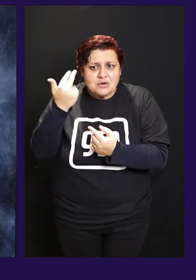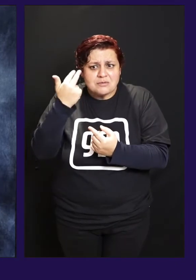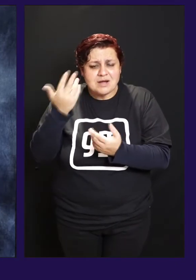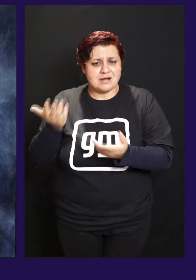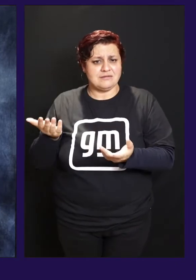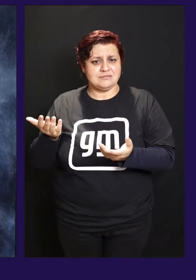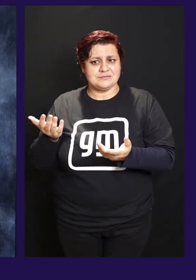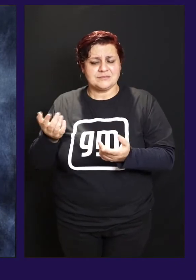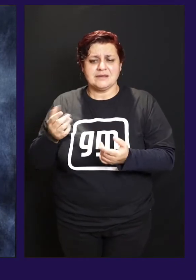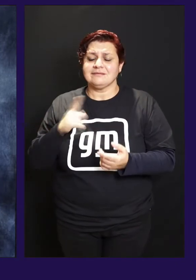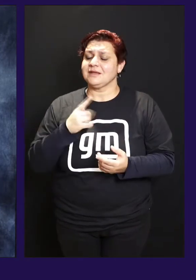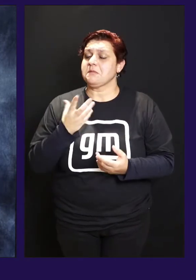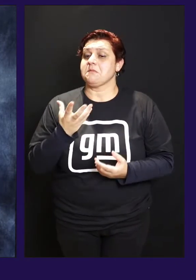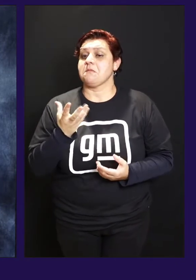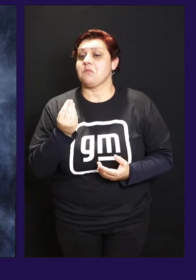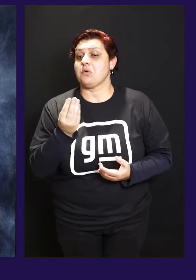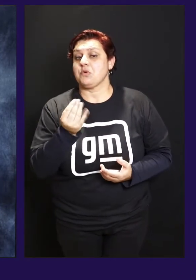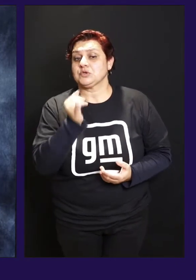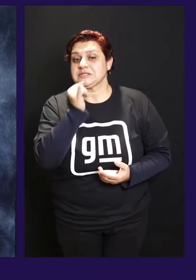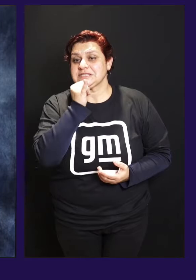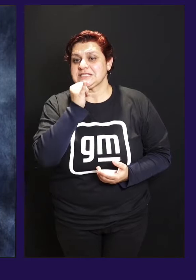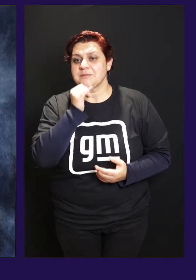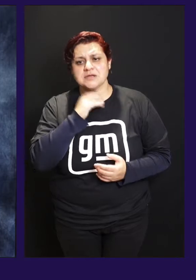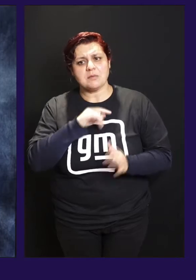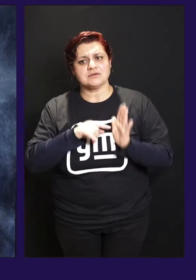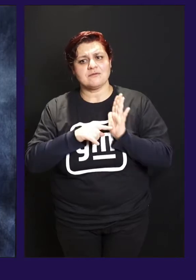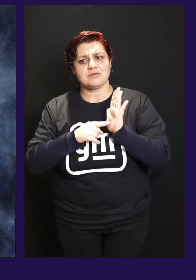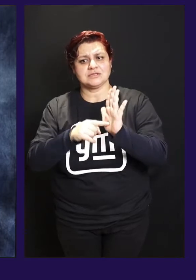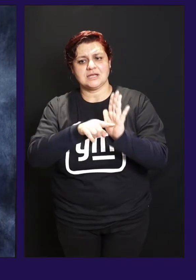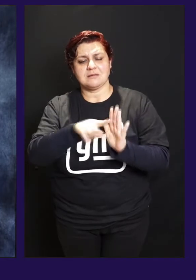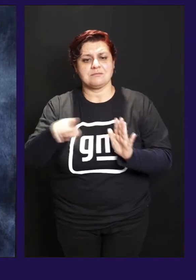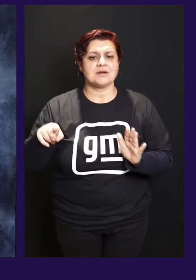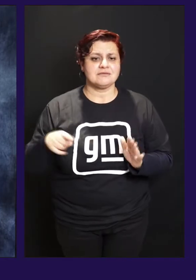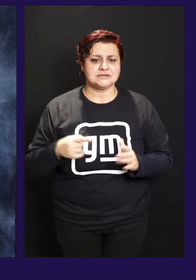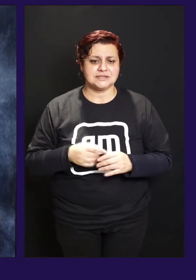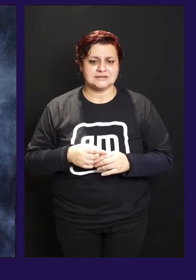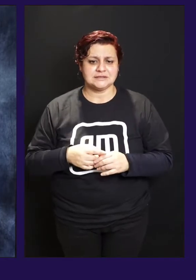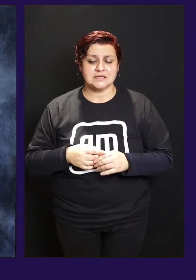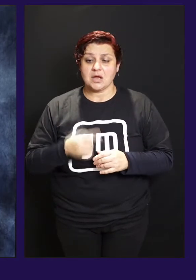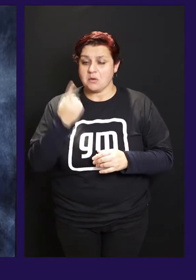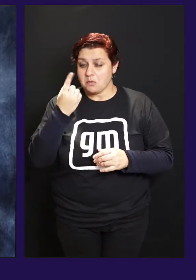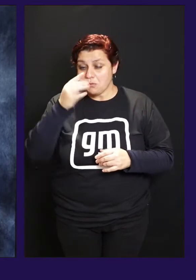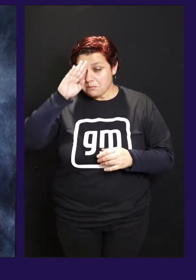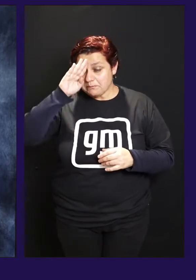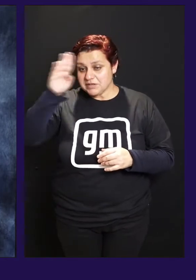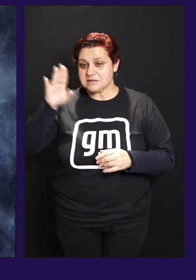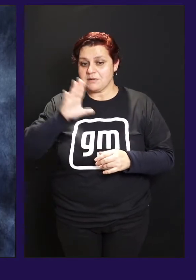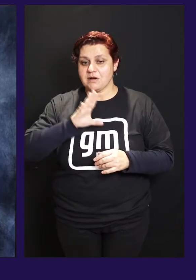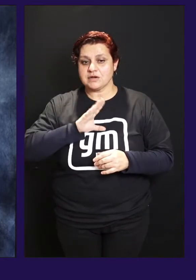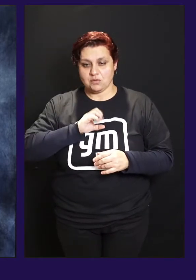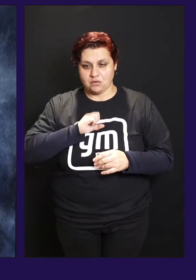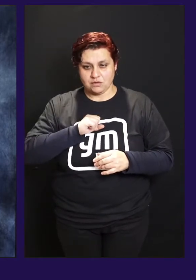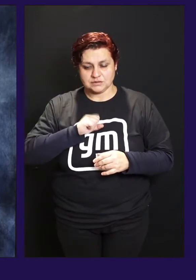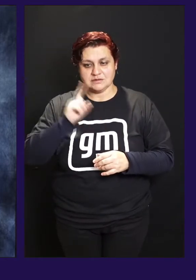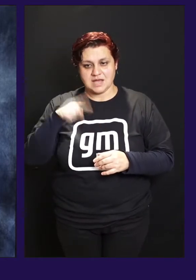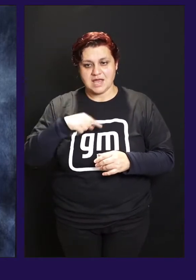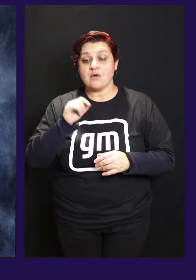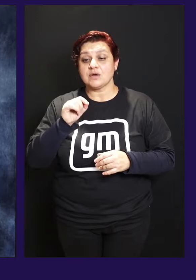do rabo do dinossauro. Quando assim você faz, você não só cria a solução que inclui e inova para pessoas com